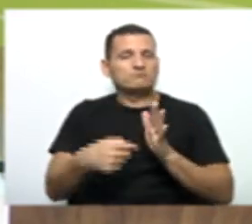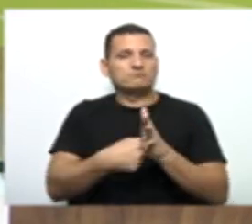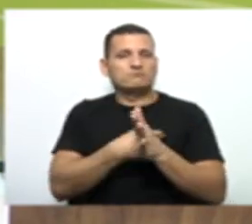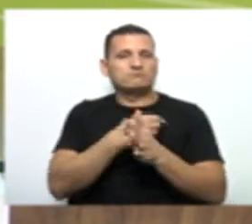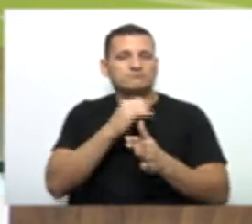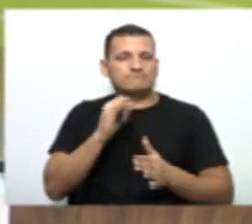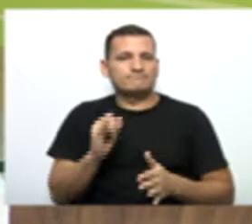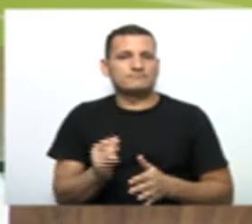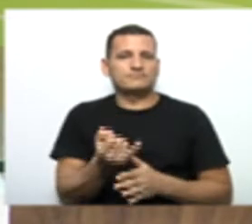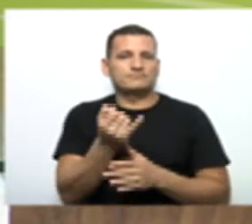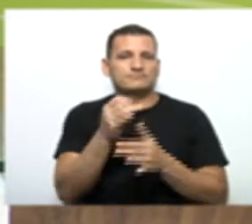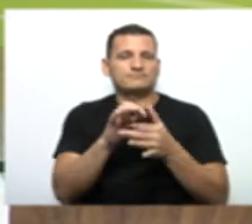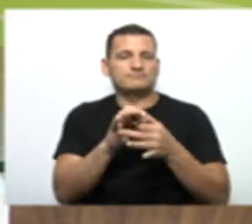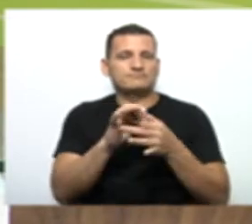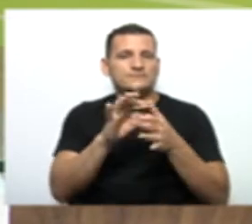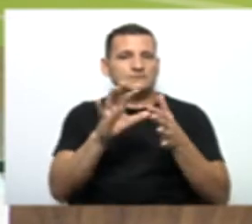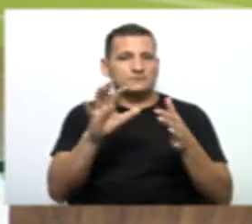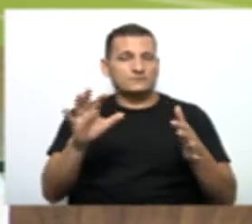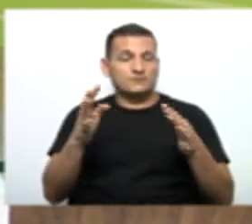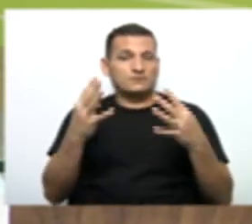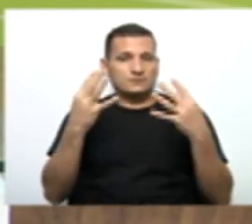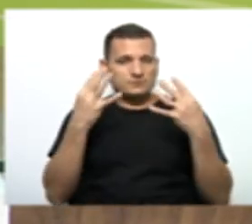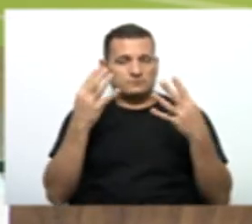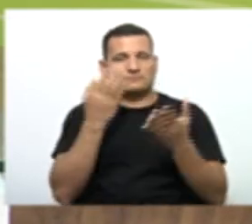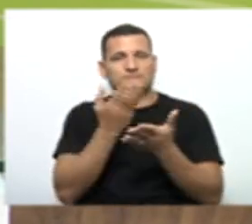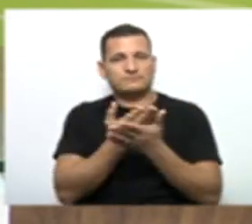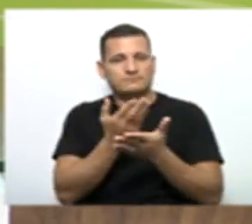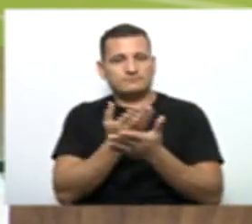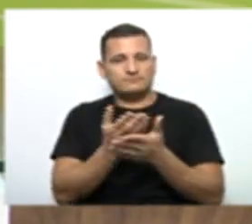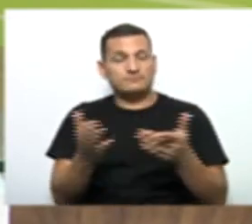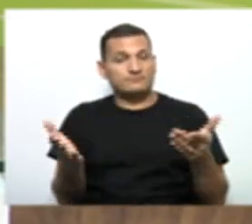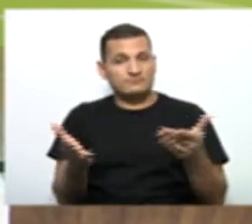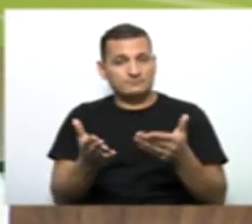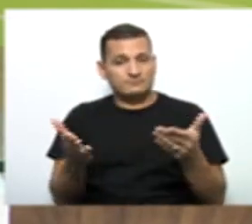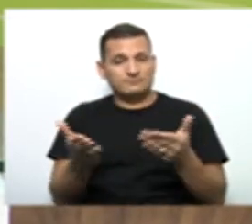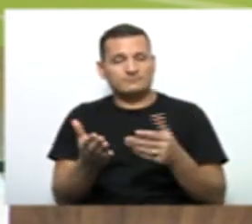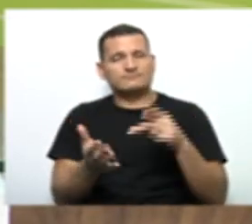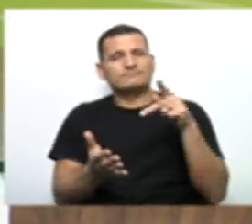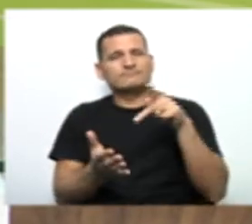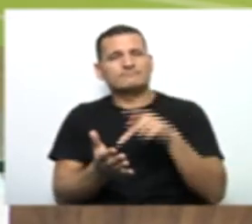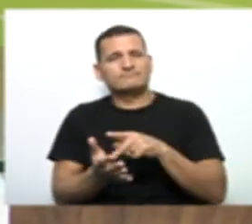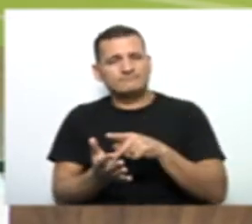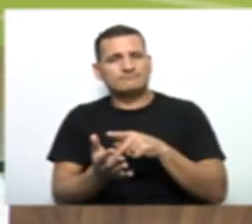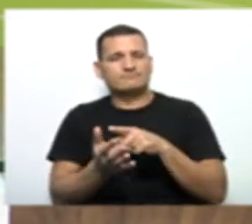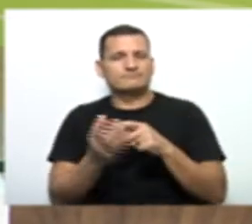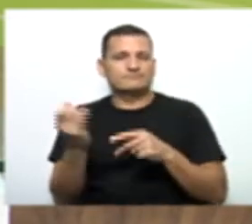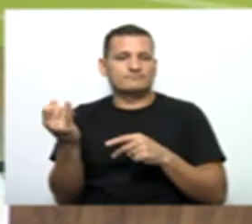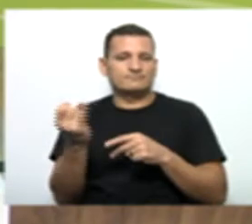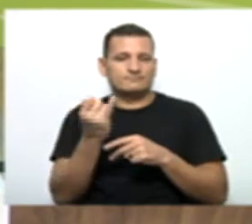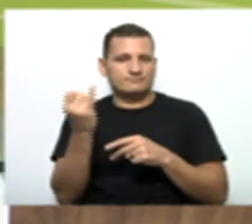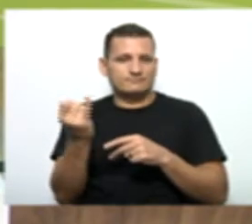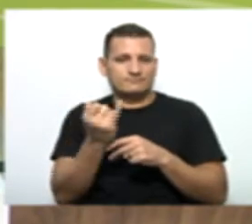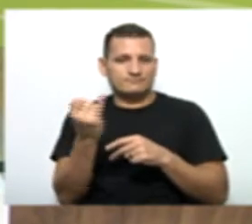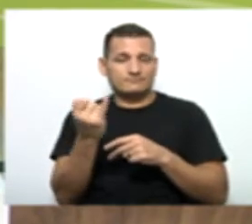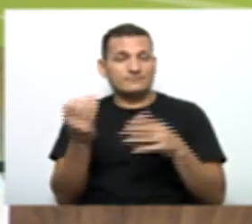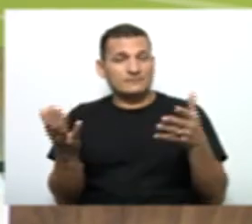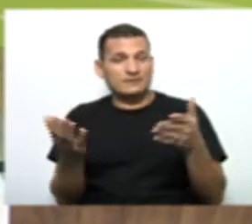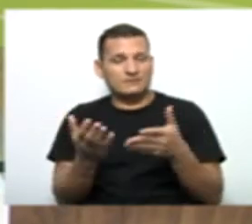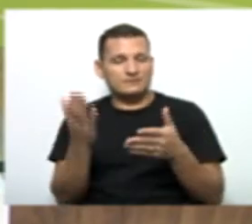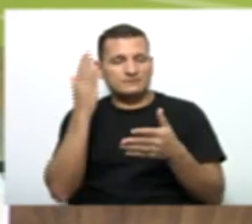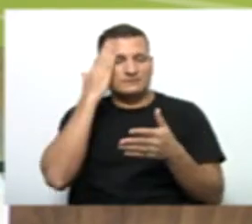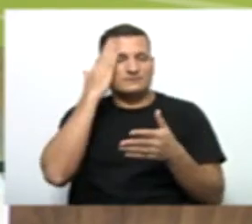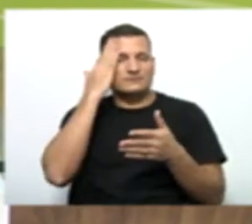as dúvidas. Vamos prestar atenção na aula. Agora, o que realmente é importante, o que realmente é preciso